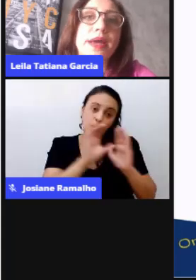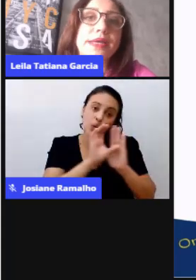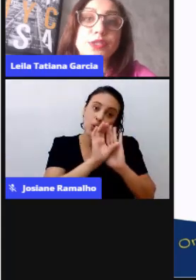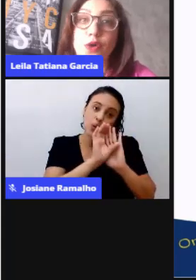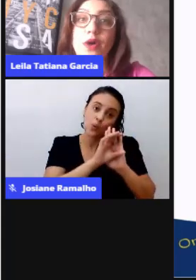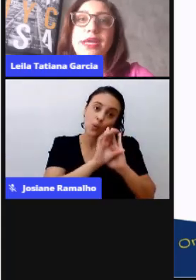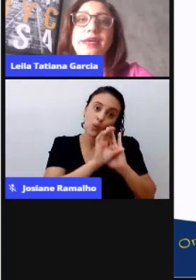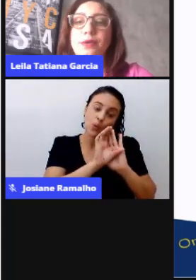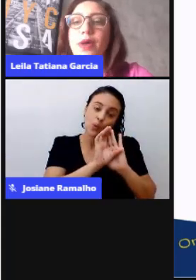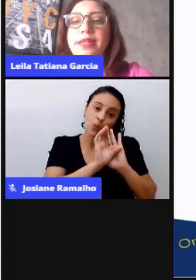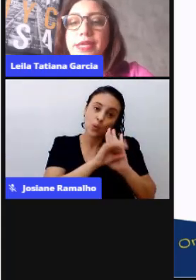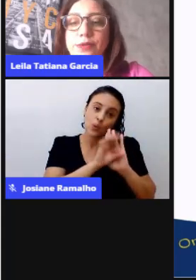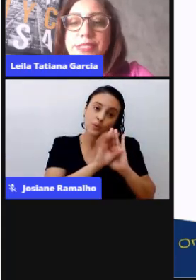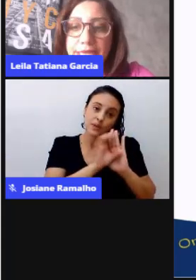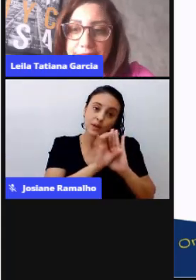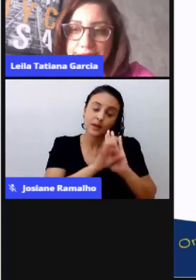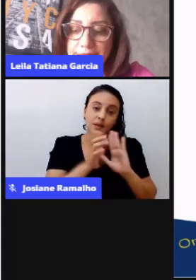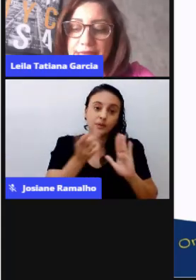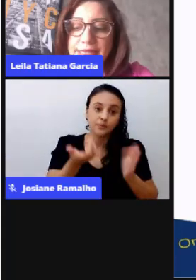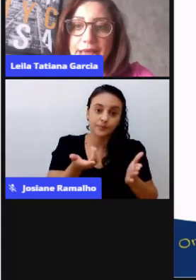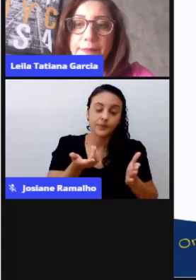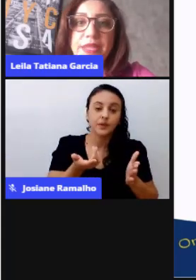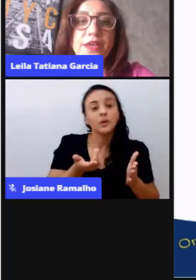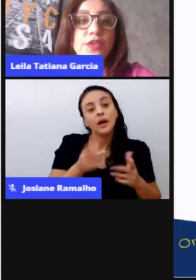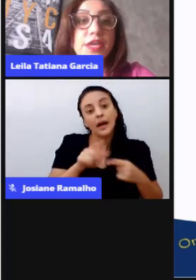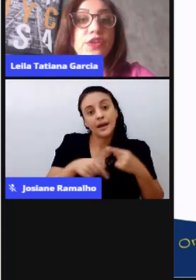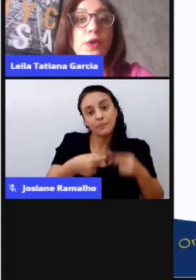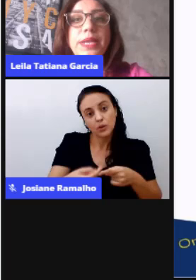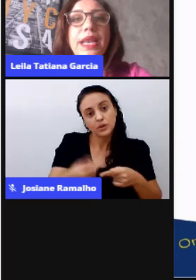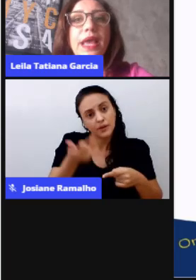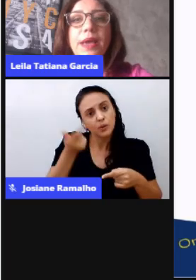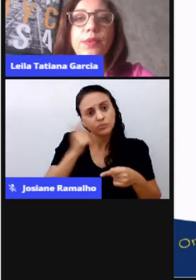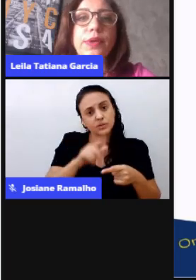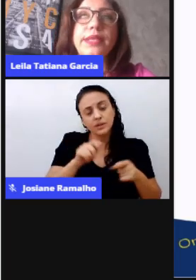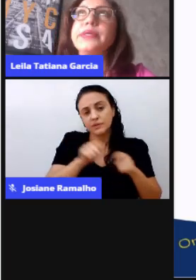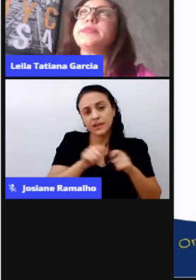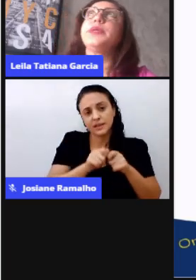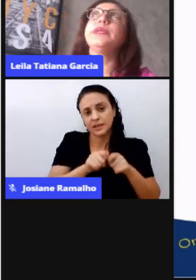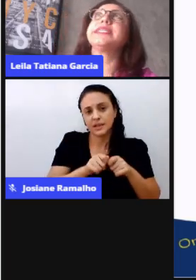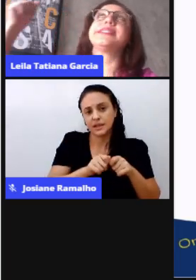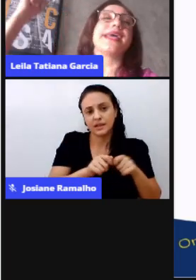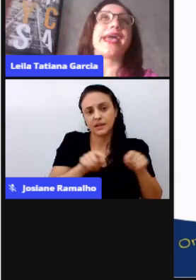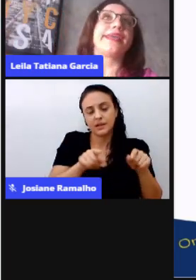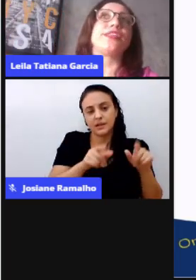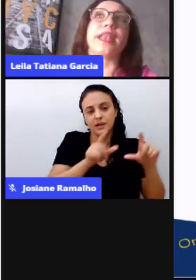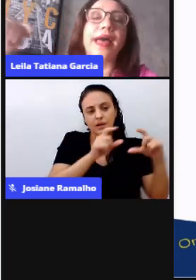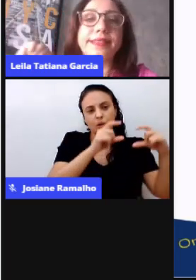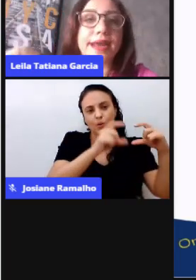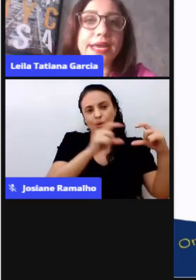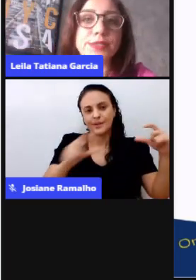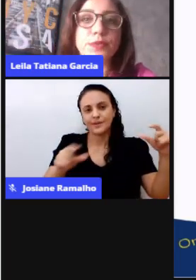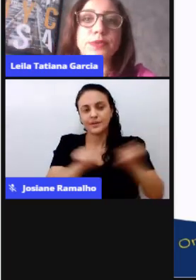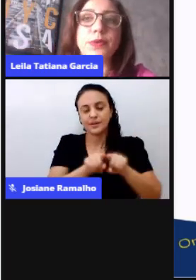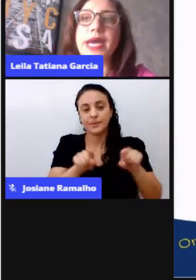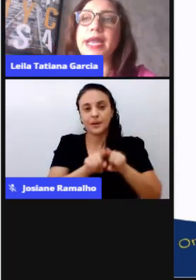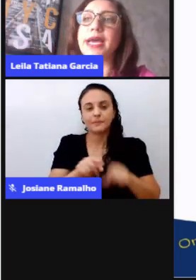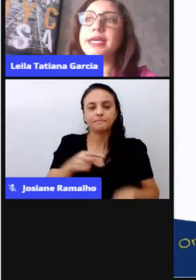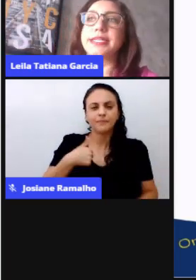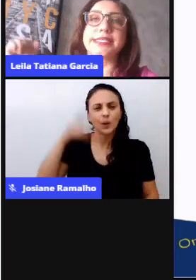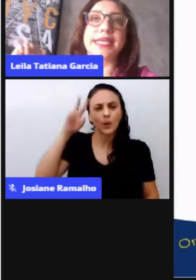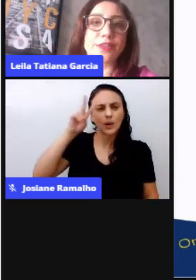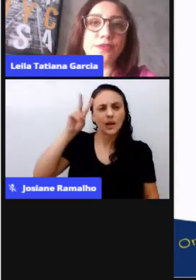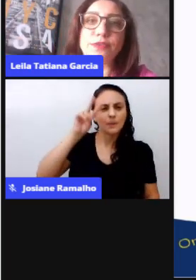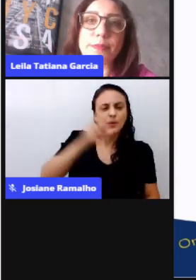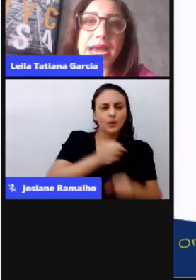a própria história em quadrinhos deles, tá? Gente, eu me lembro em 2007, lá atrás, quando eu